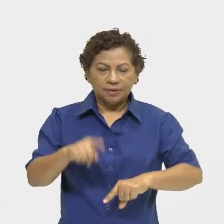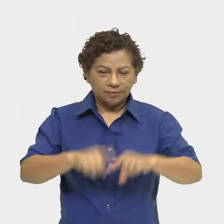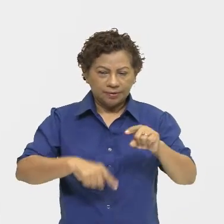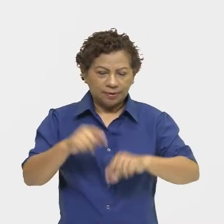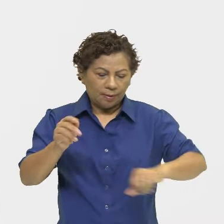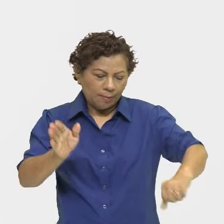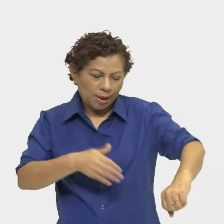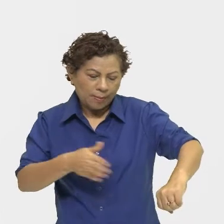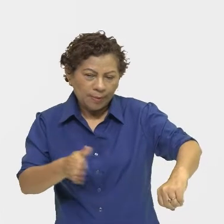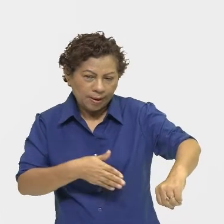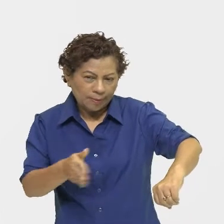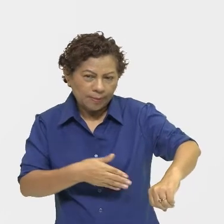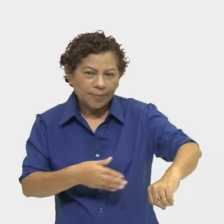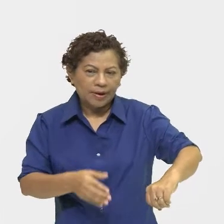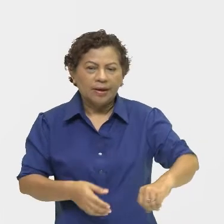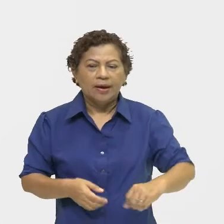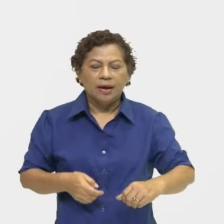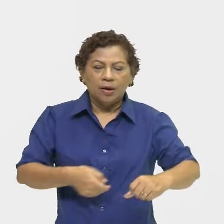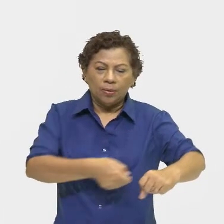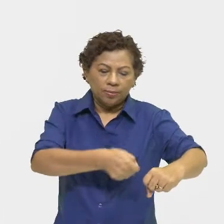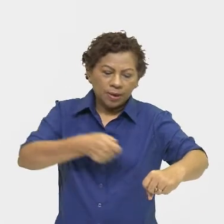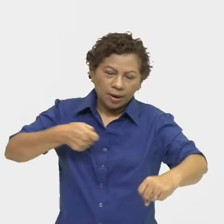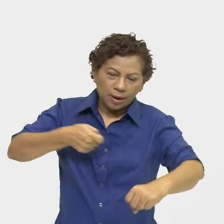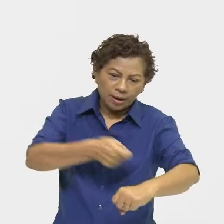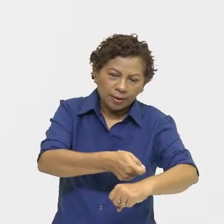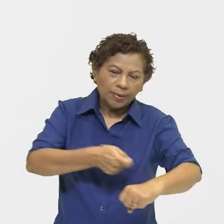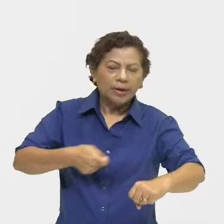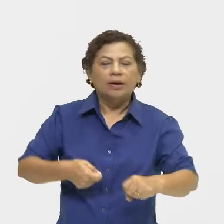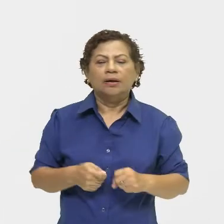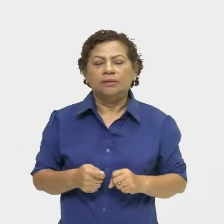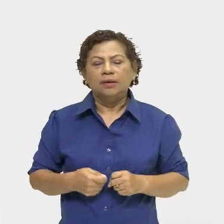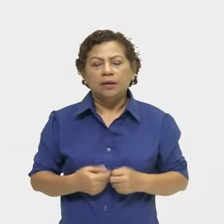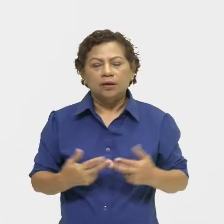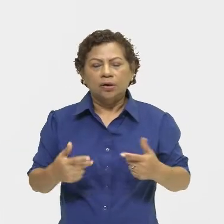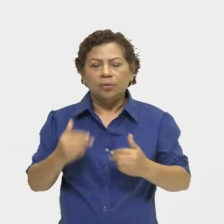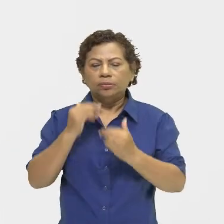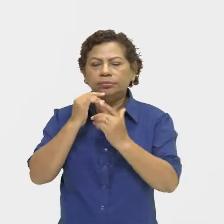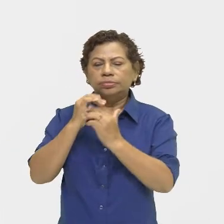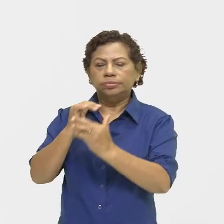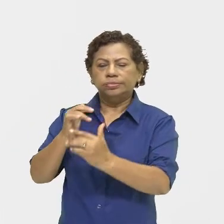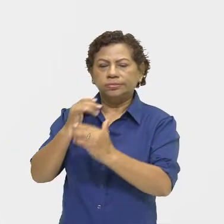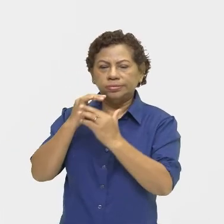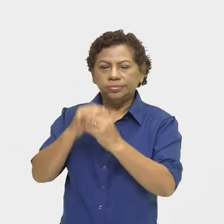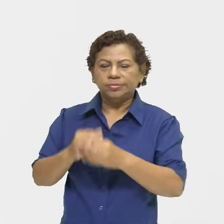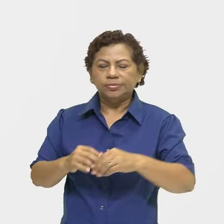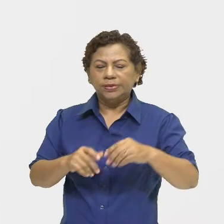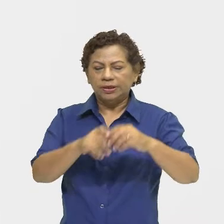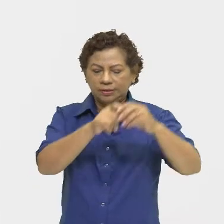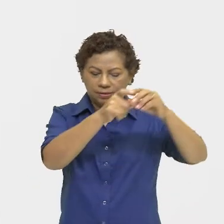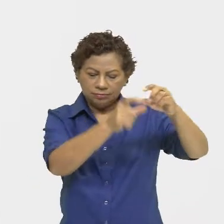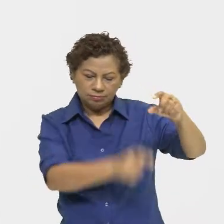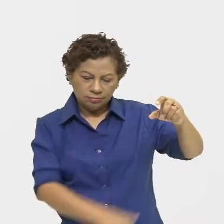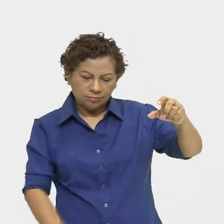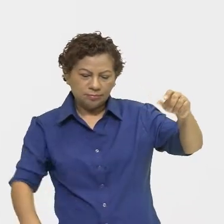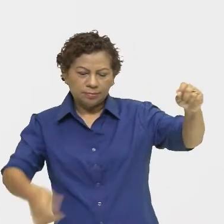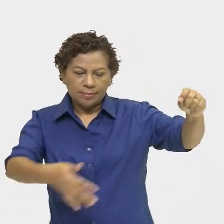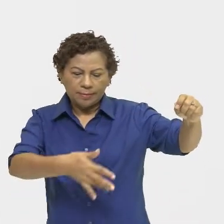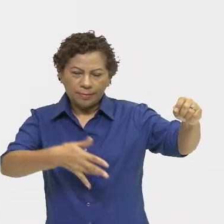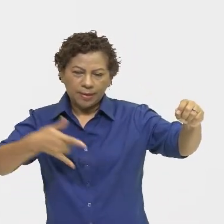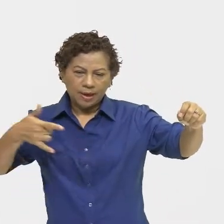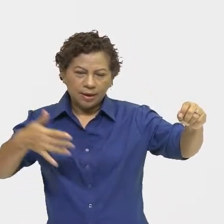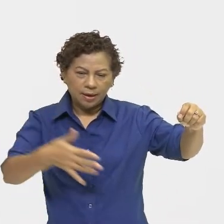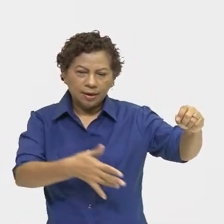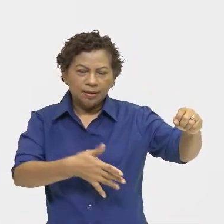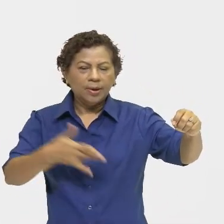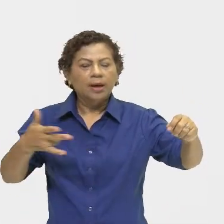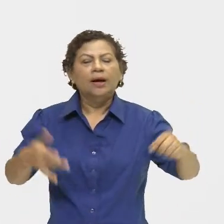tambor, atabaque, cuíca, alguns tipos de flauta, marimba e berimbau, também são heranças africanas que constituem